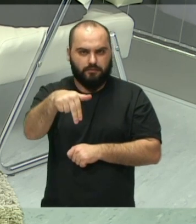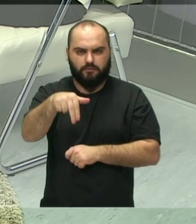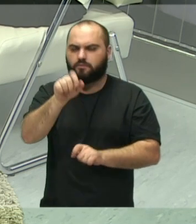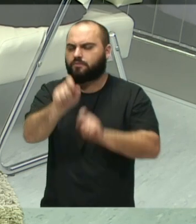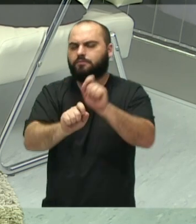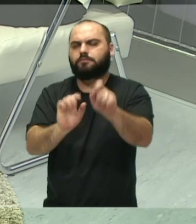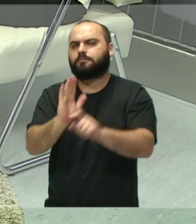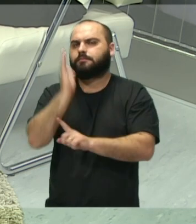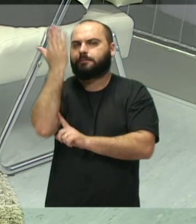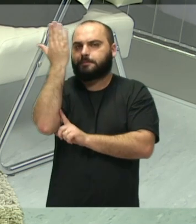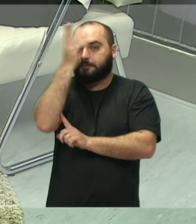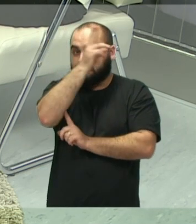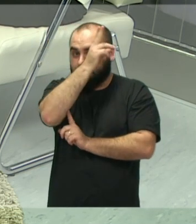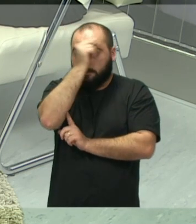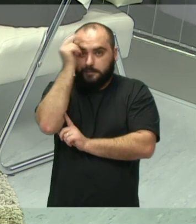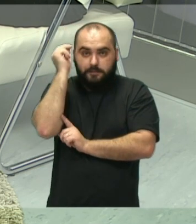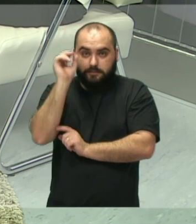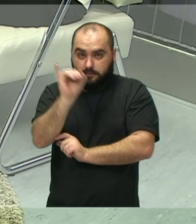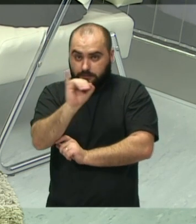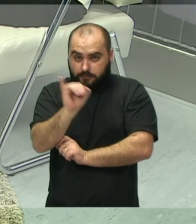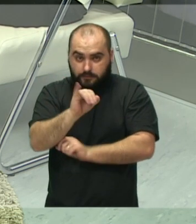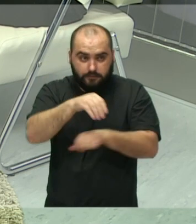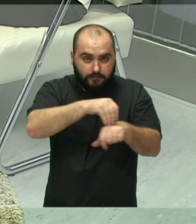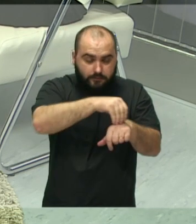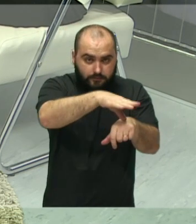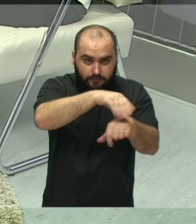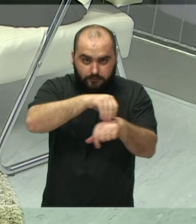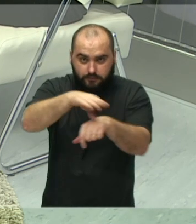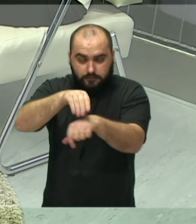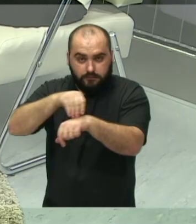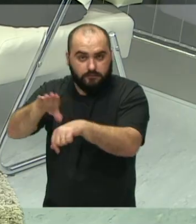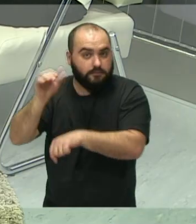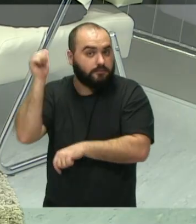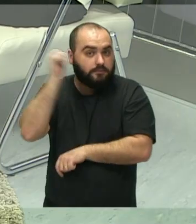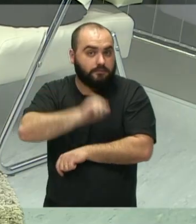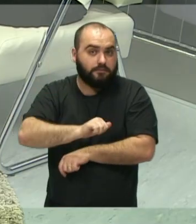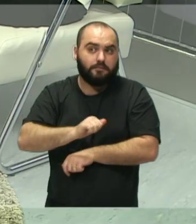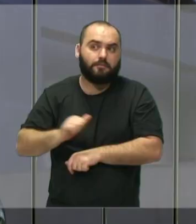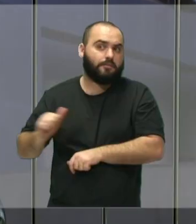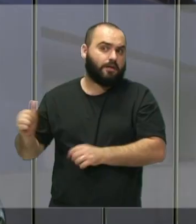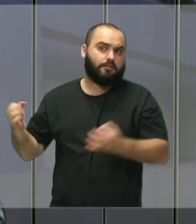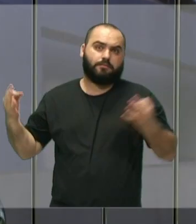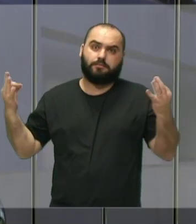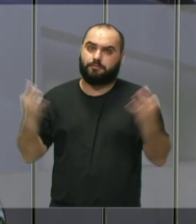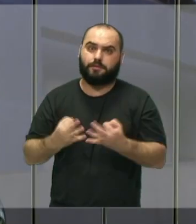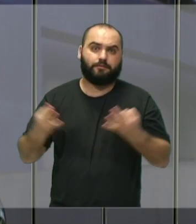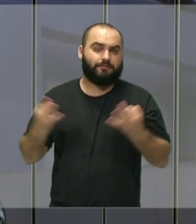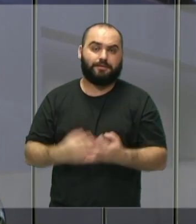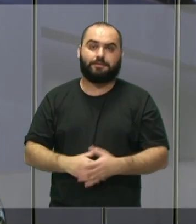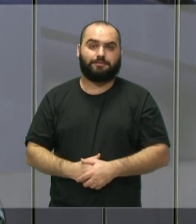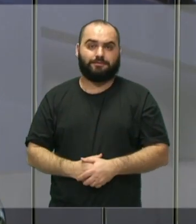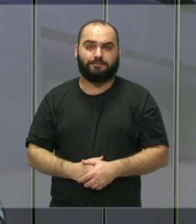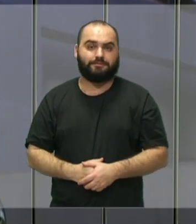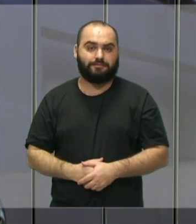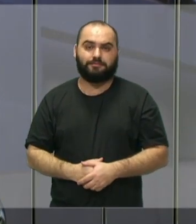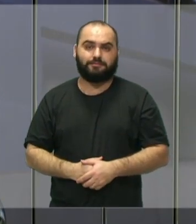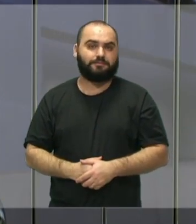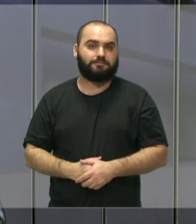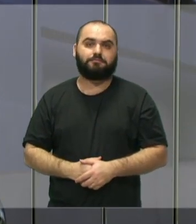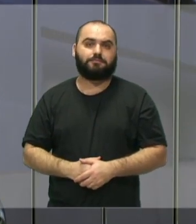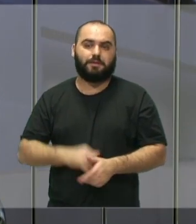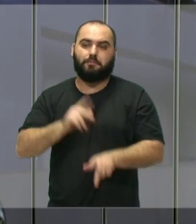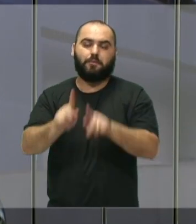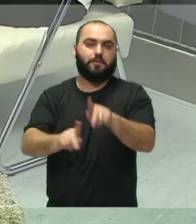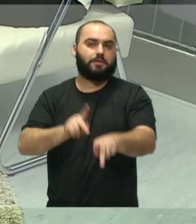está dando agora, ofertando para essas mulheres, isso, meu Deus, é imensurável o bem para a nossa